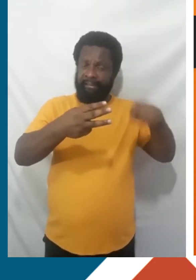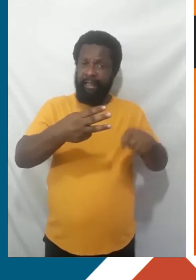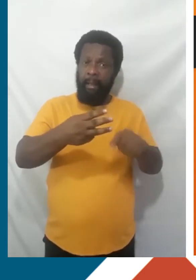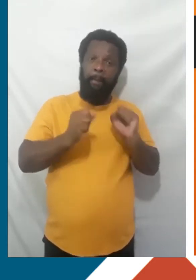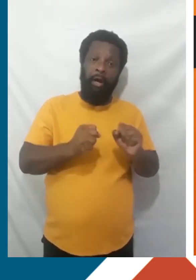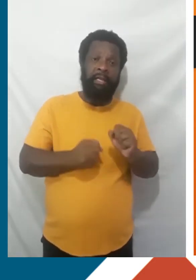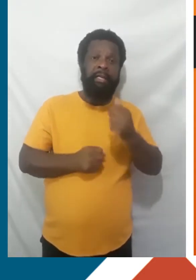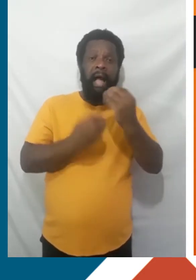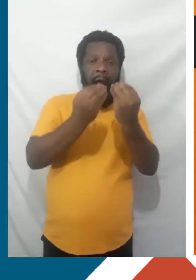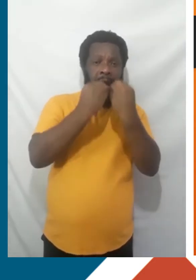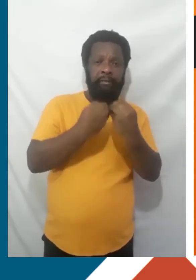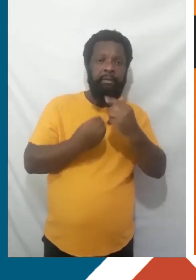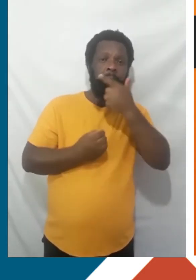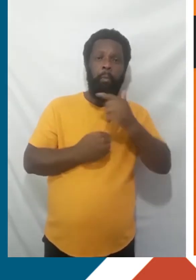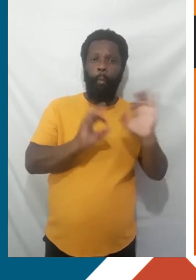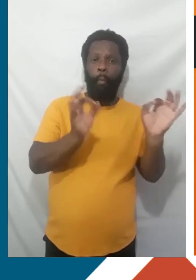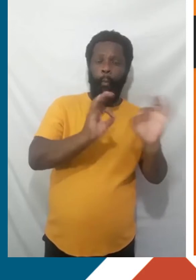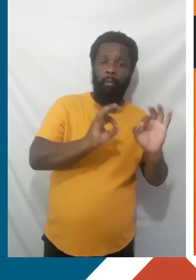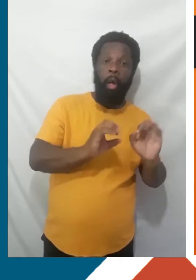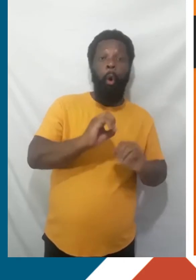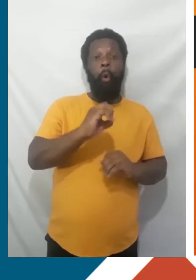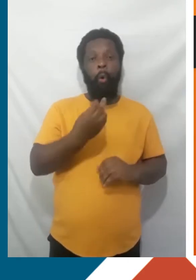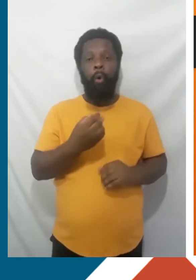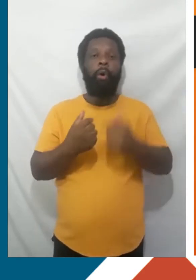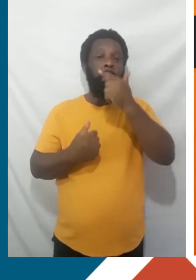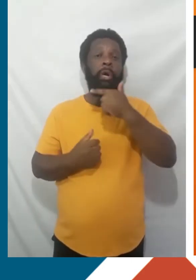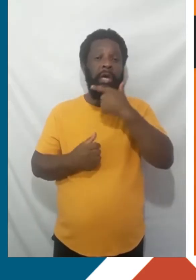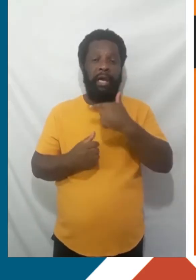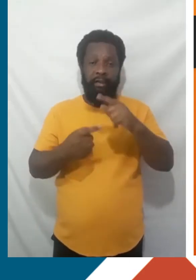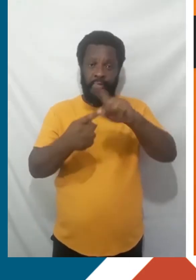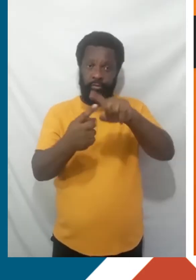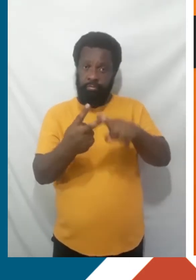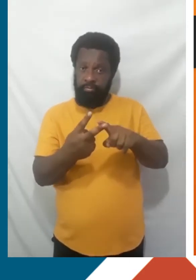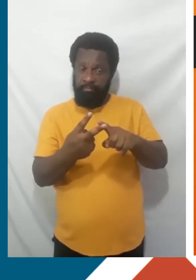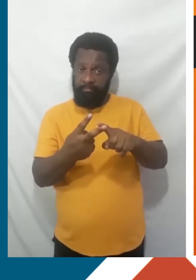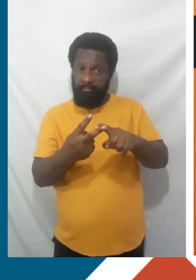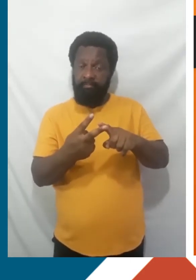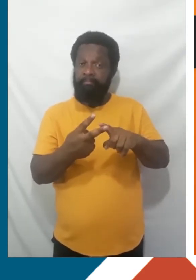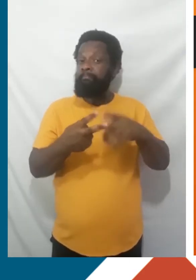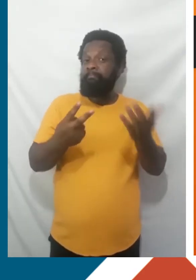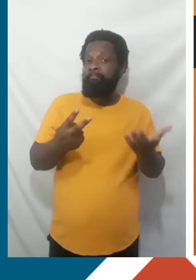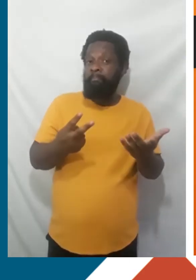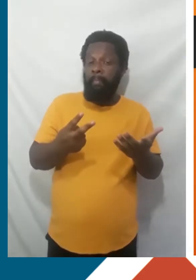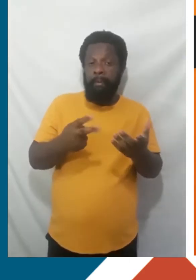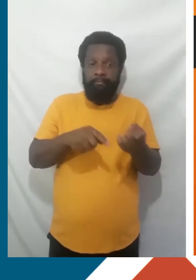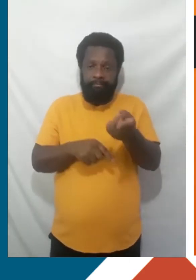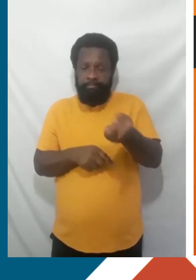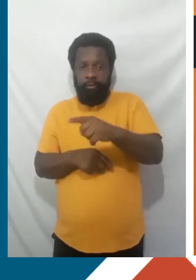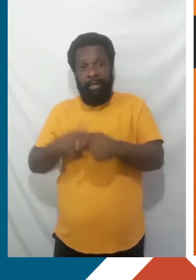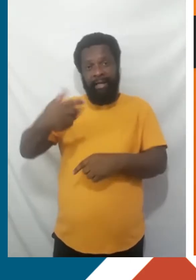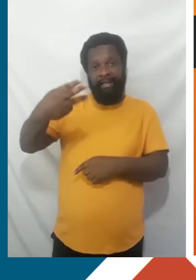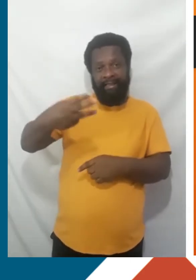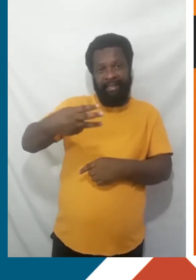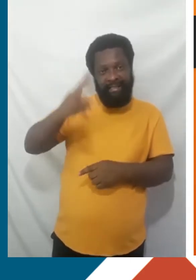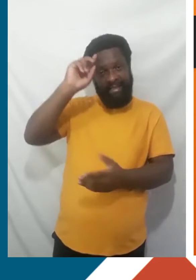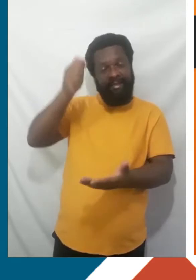eu vou escolher um sanduíche sem queijo, ou com queijo cheddar, ou com queijo Minas. Para tomar a terceira